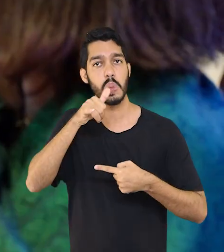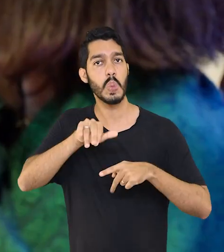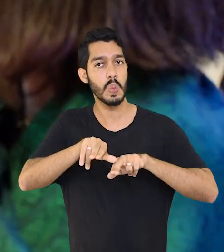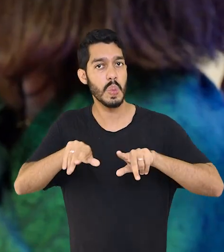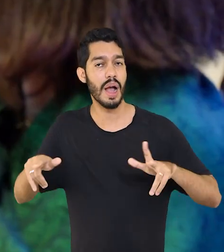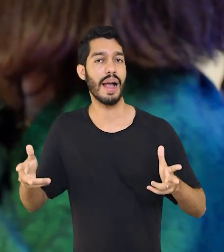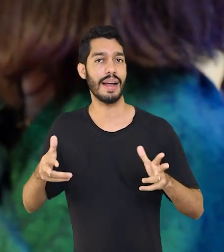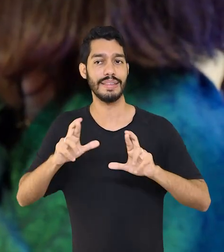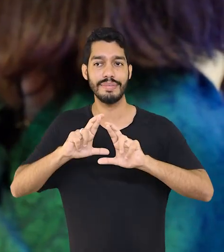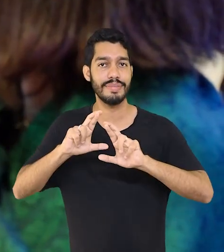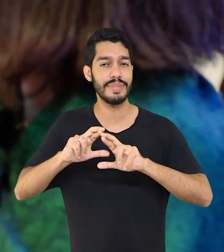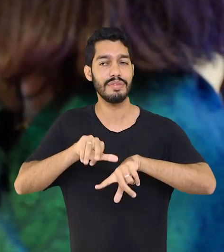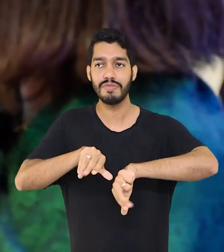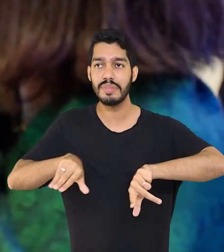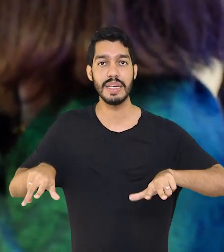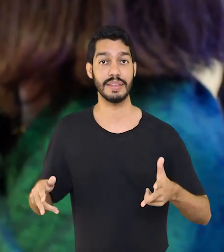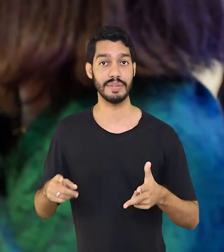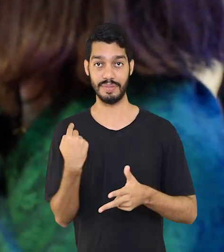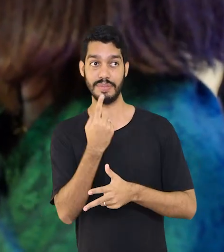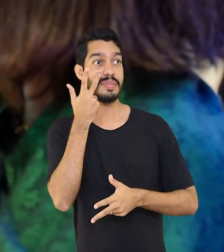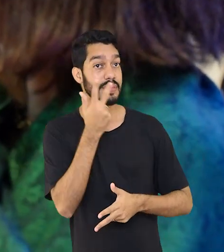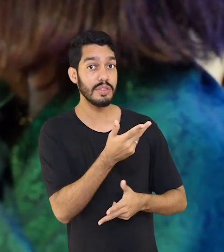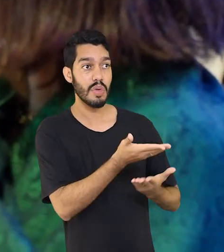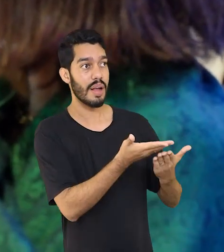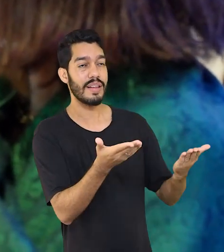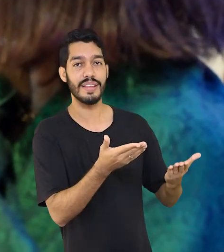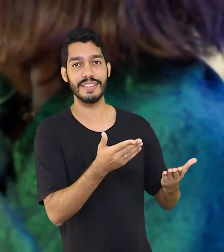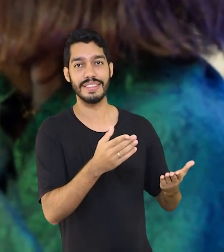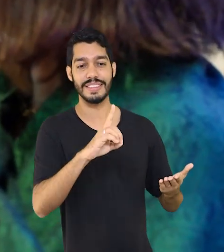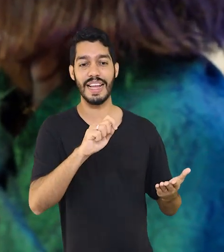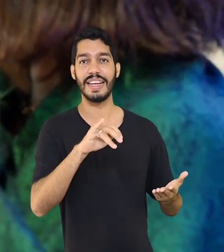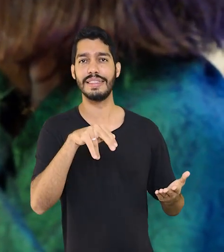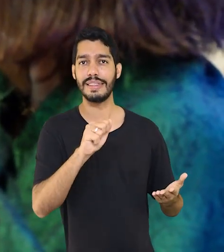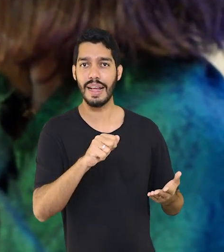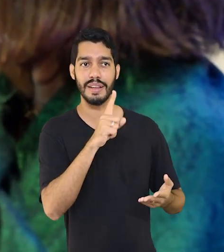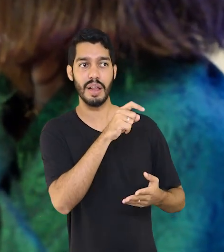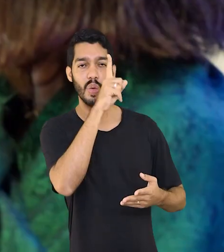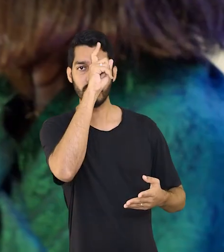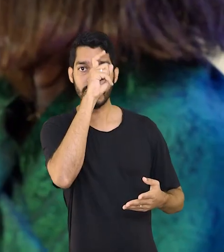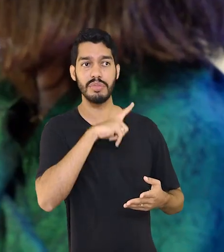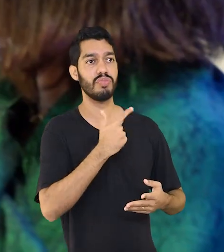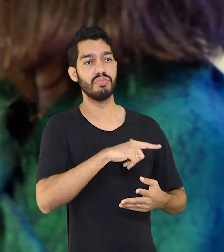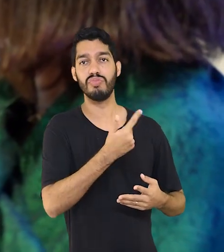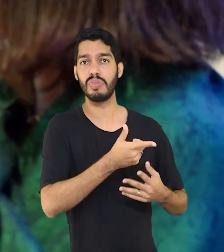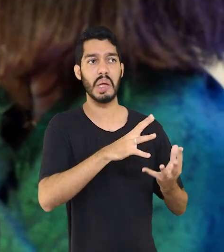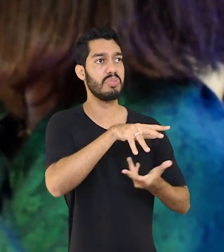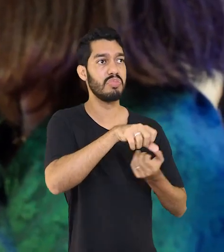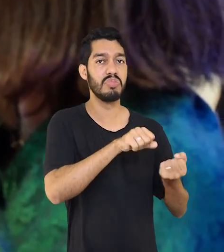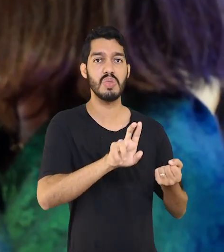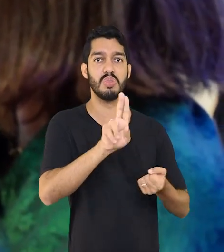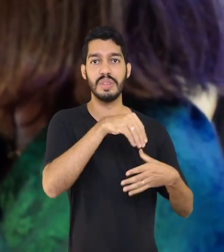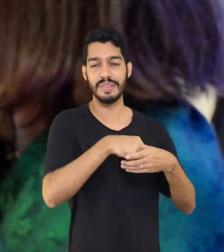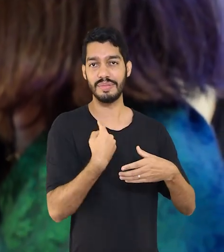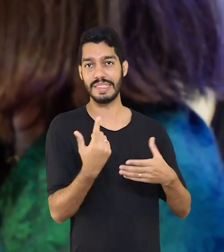a gente ouviu, né, a doutora Dayana falando sobre os hospitais que ainda não investem tanto em sustentabilidade